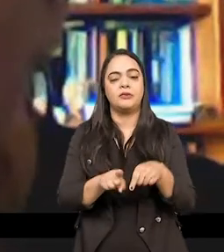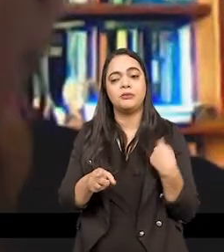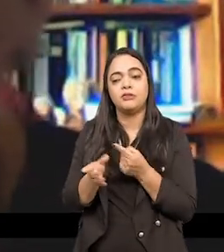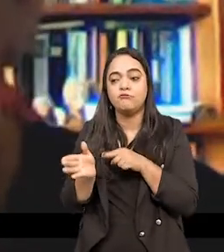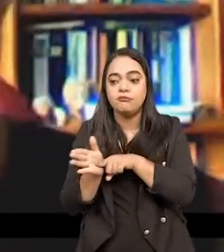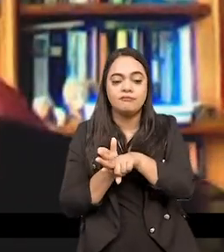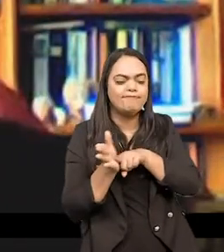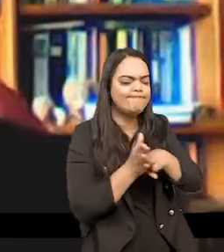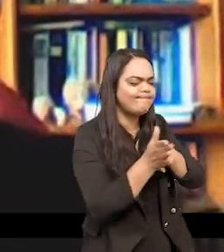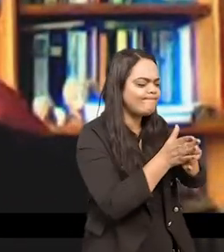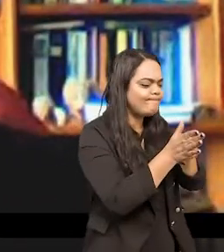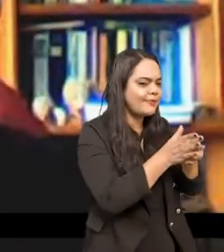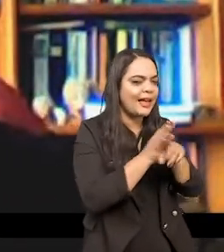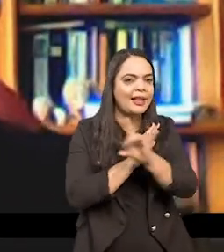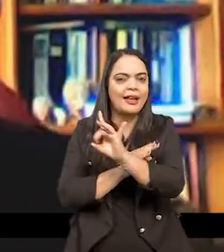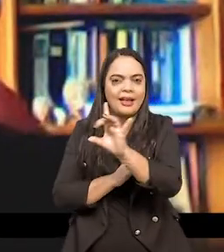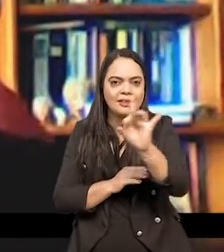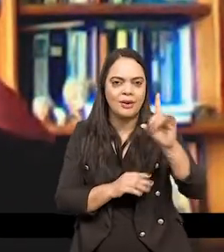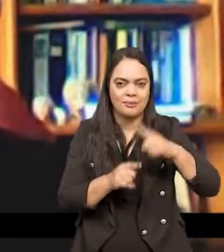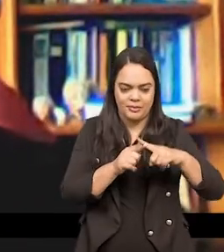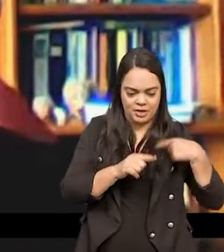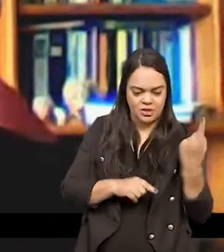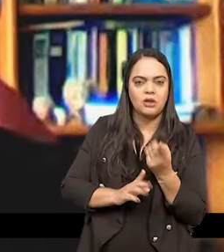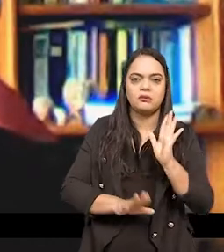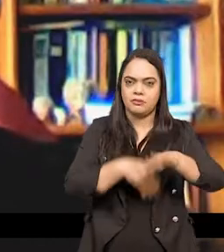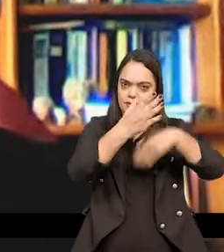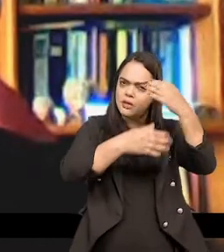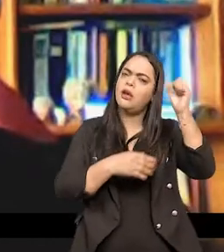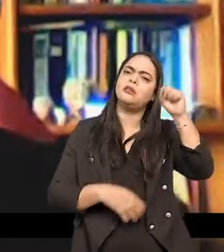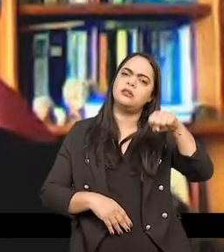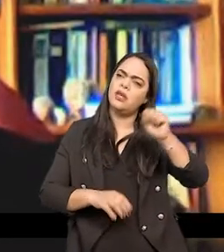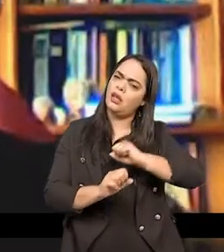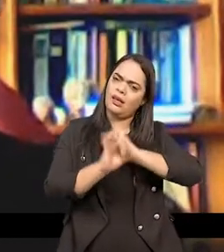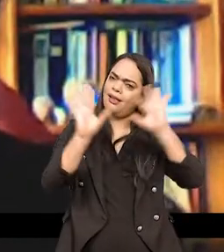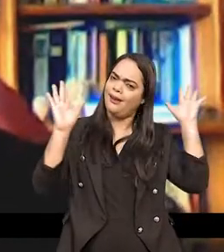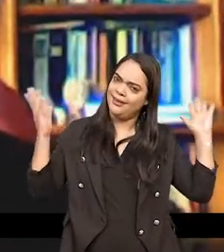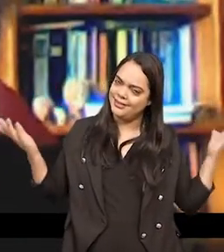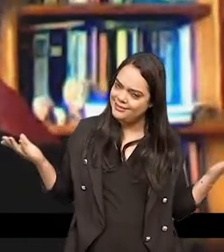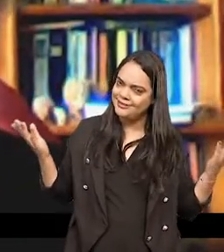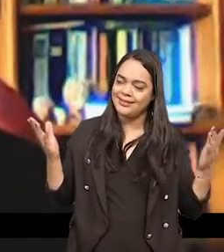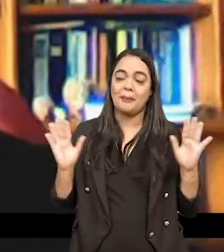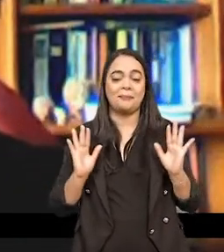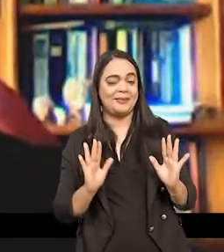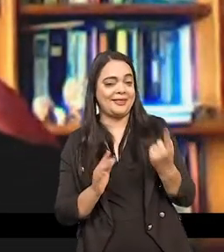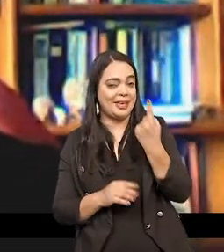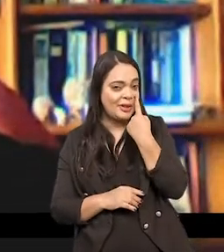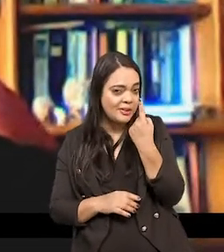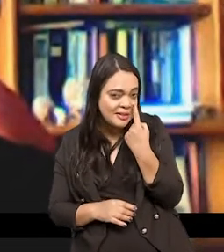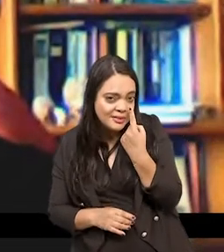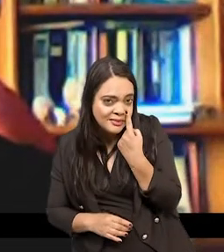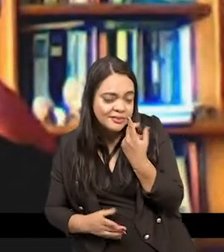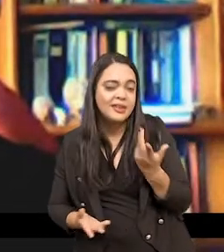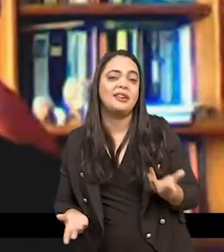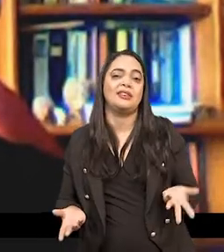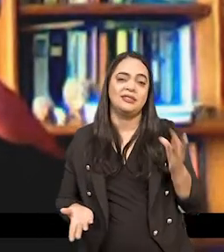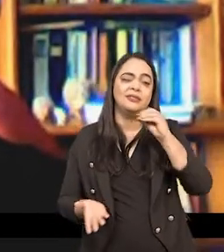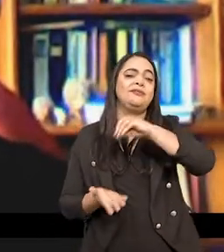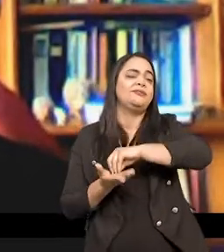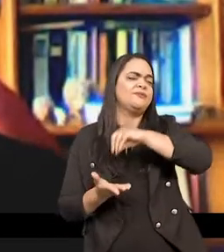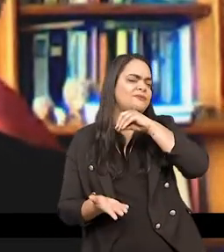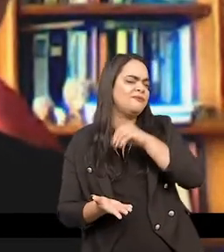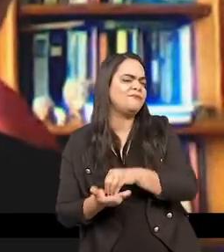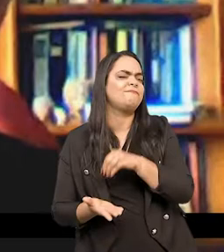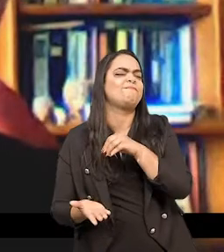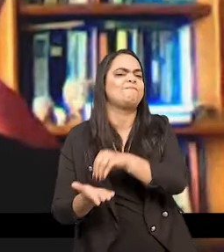análises. Porque avançamos, é claro que nós avançamos, né? Mas vejam quantas frestas ainda nós precisamos